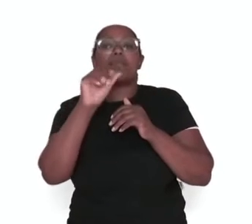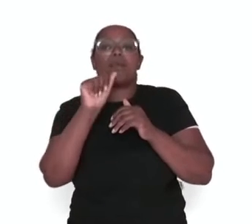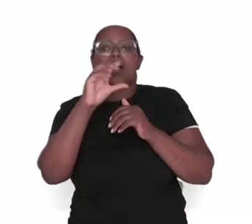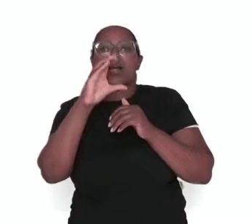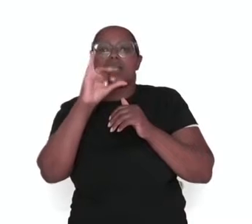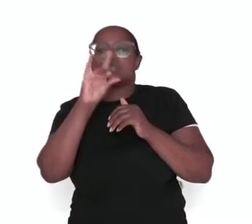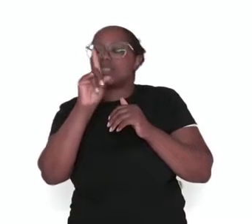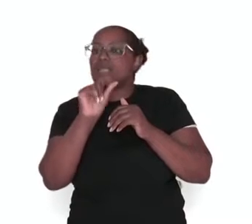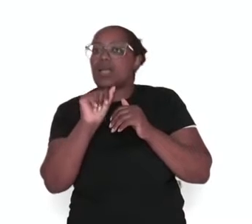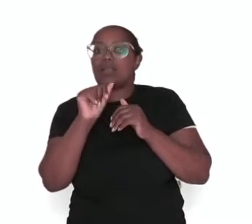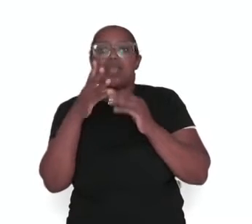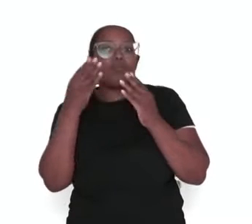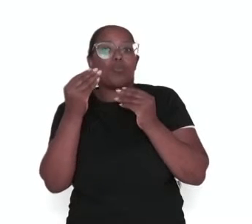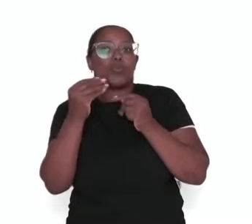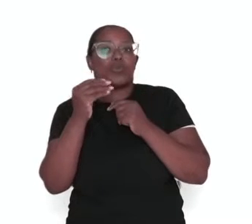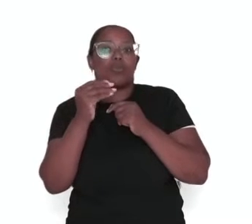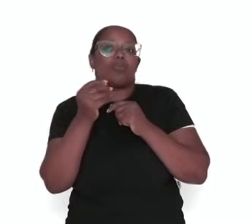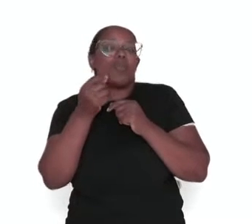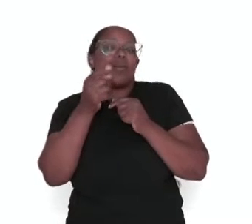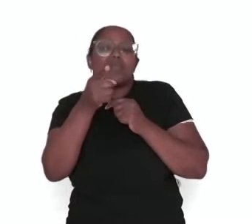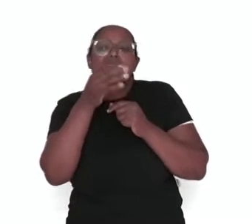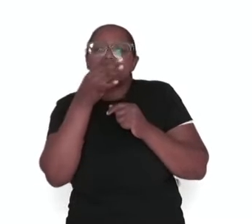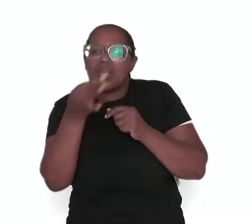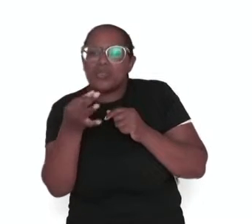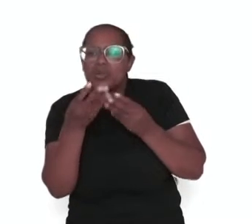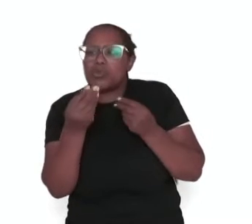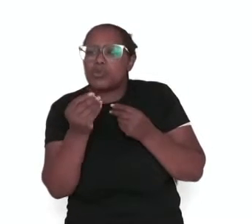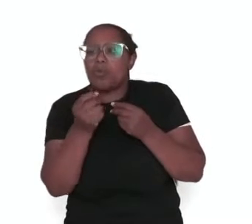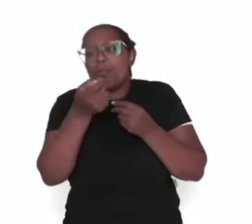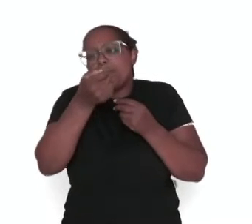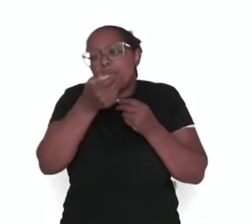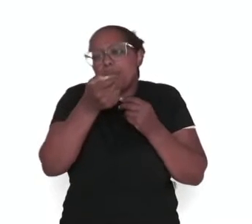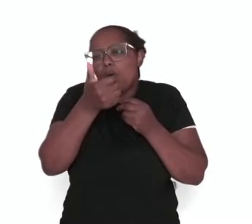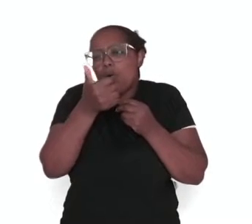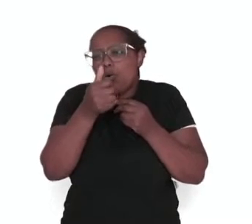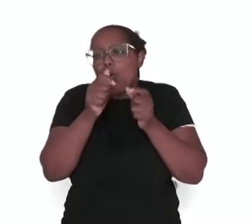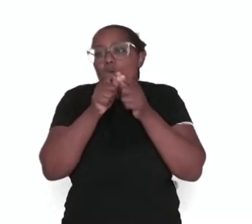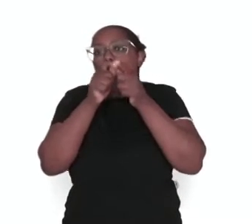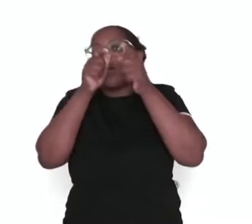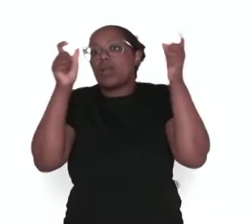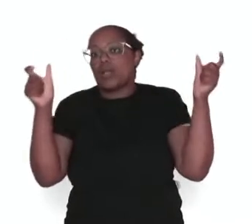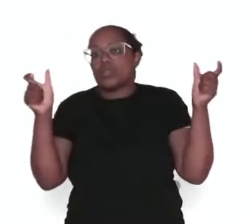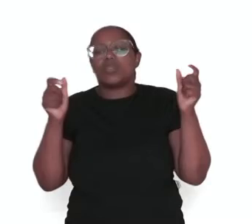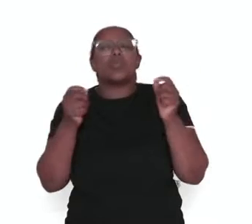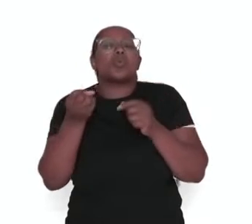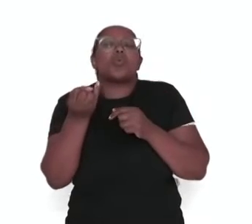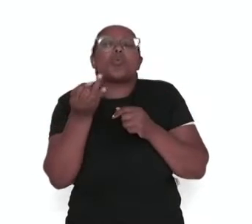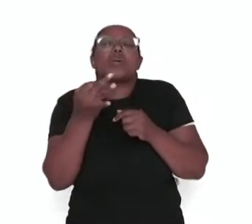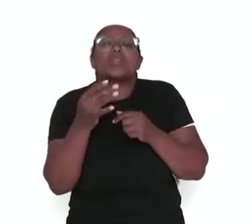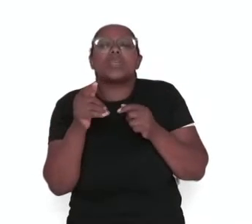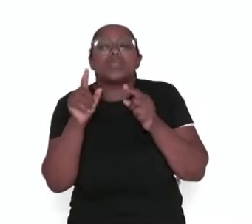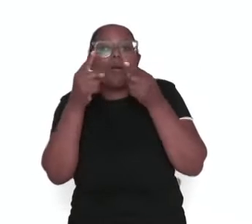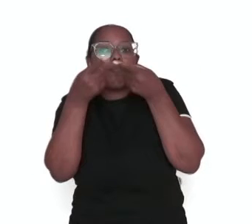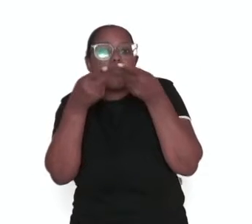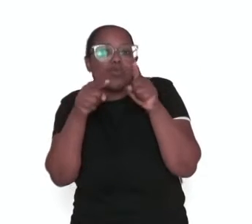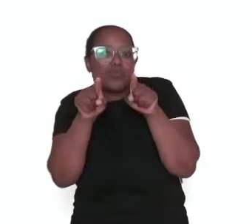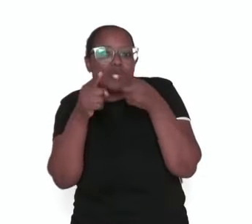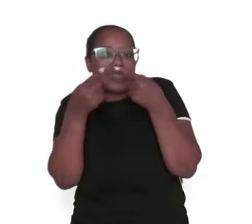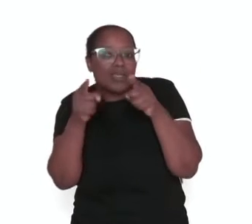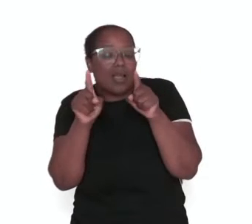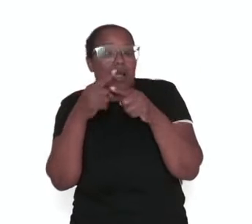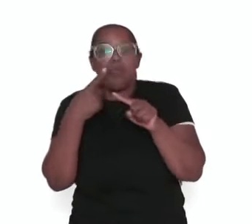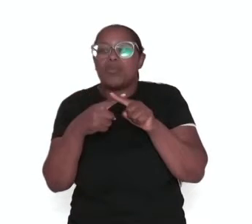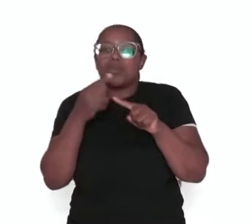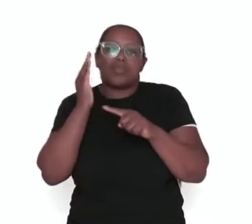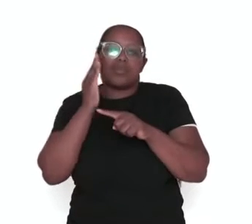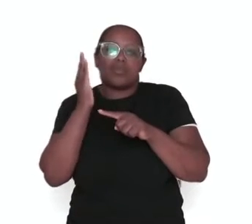muito pequena? O que vocês acham? Quantas músicas eles comportariam? Sabendo que uma